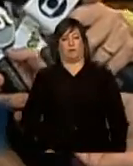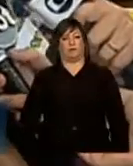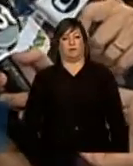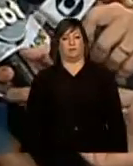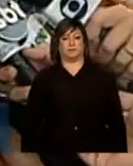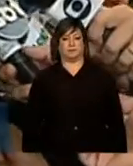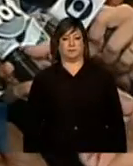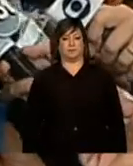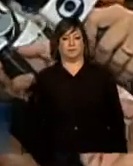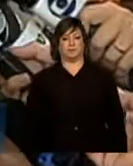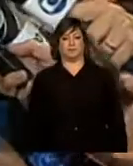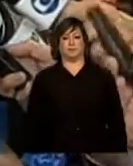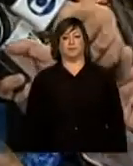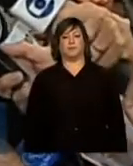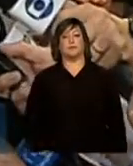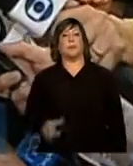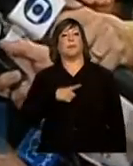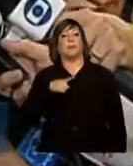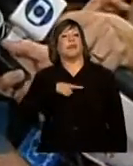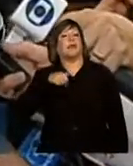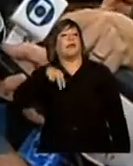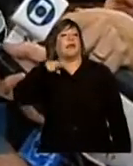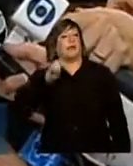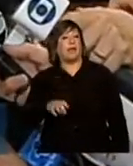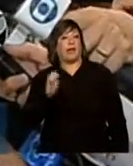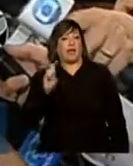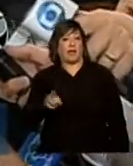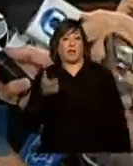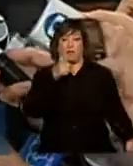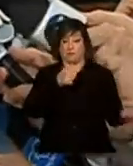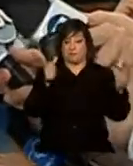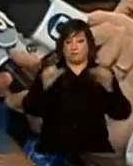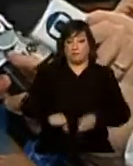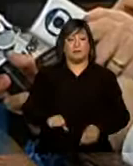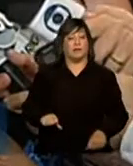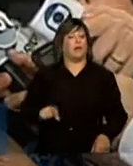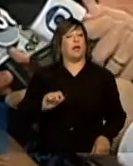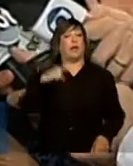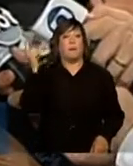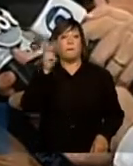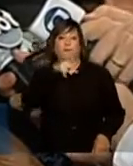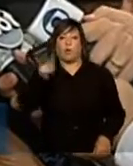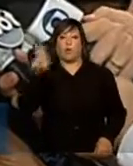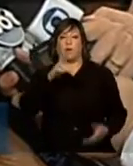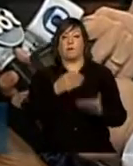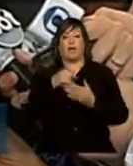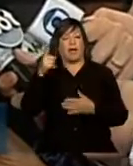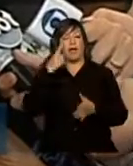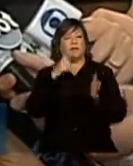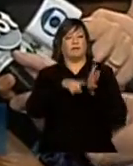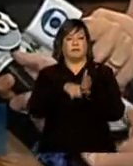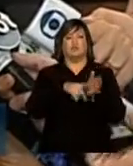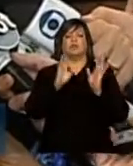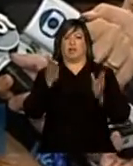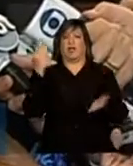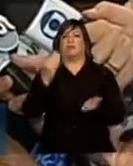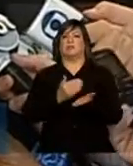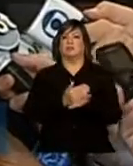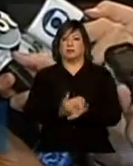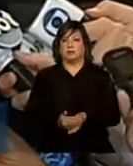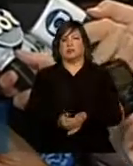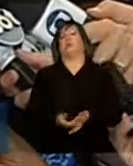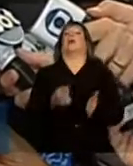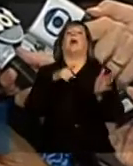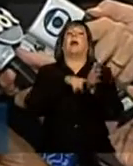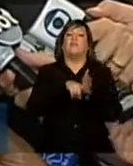vocês desligados, né? Quem é reprovado, isso é uma avaliação dos professores das universidades. Aqueles, já desde o começo, a